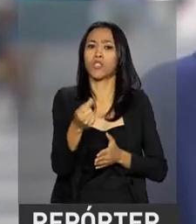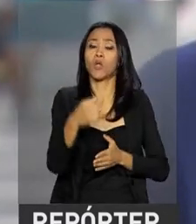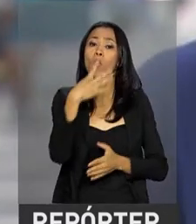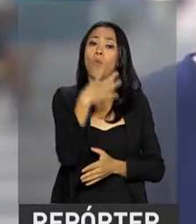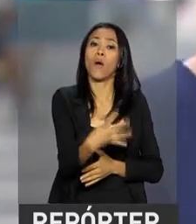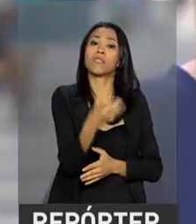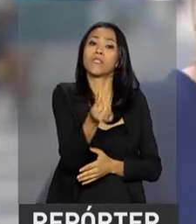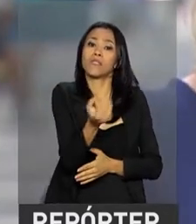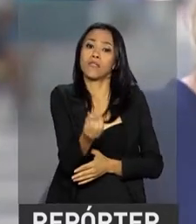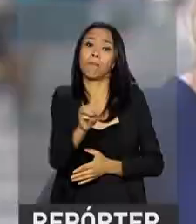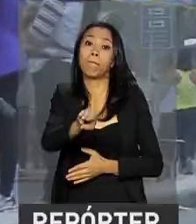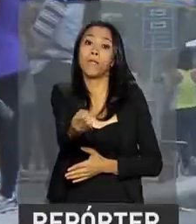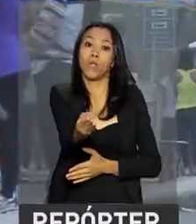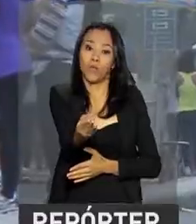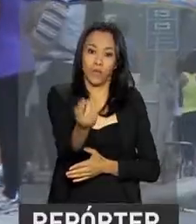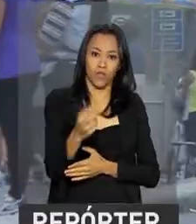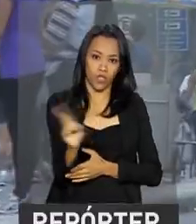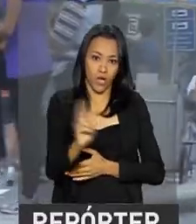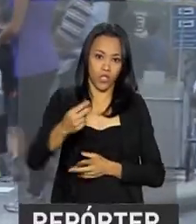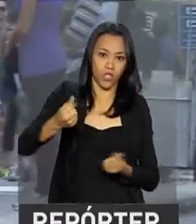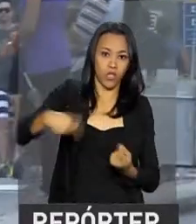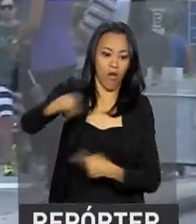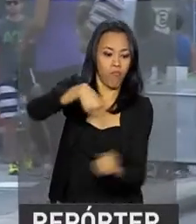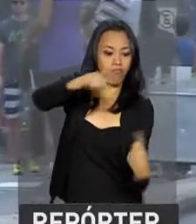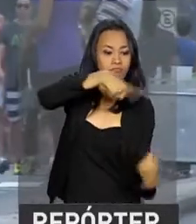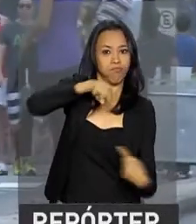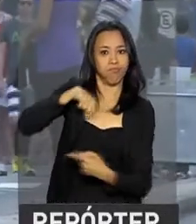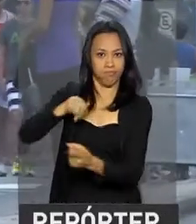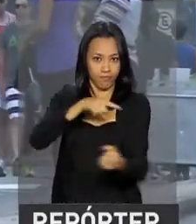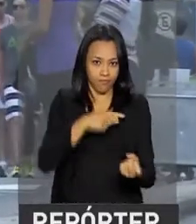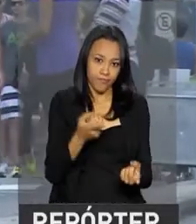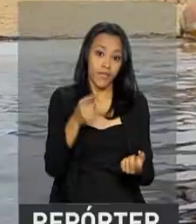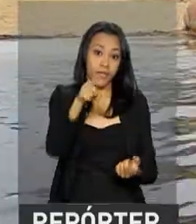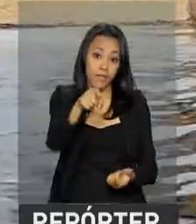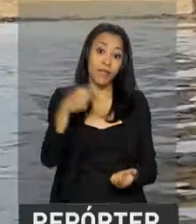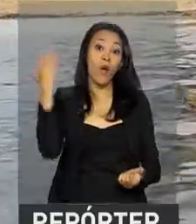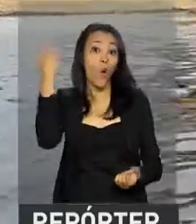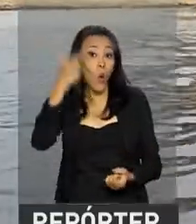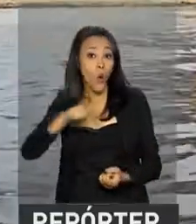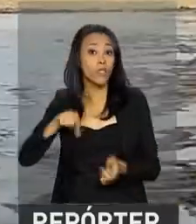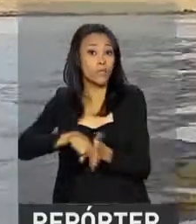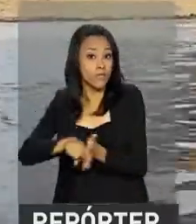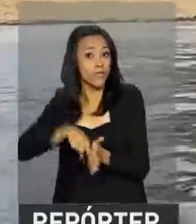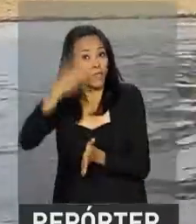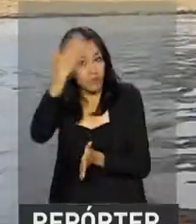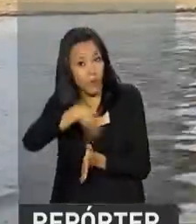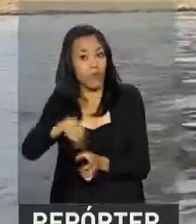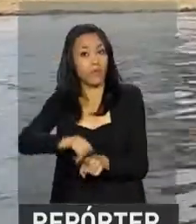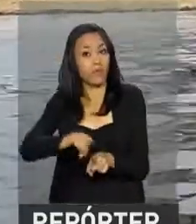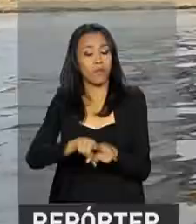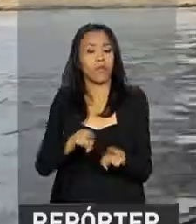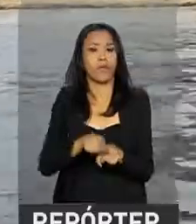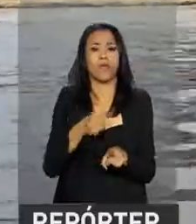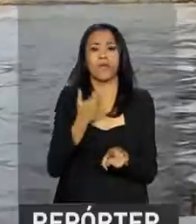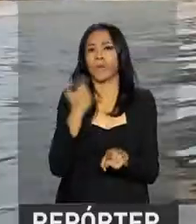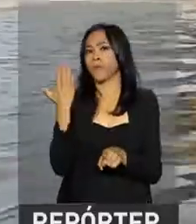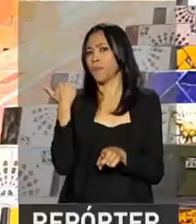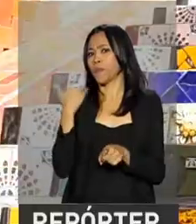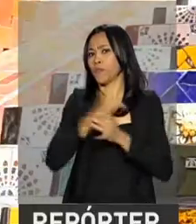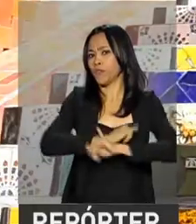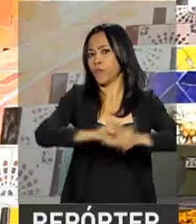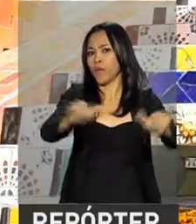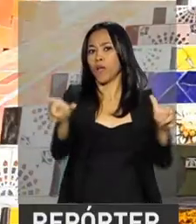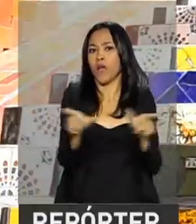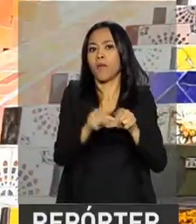milhões de reais. Outros dados comprovam essa retomada. Na última pesquisa mensal de serviços divulgada pelo IBGE,